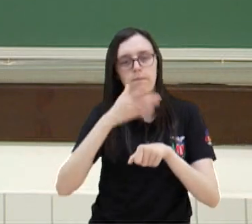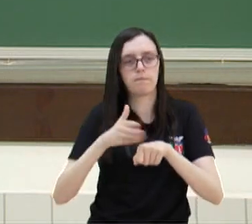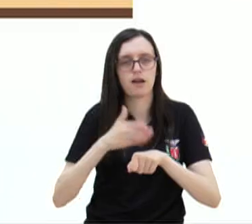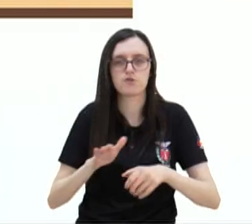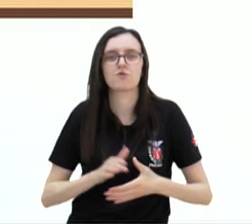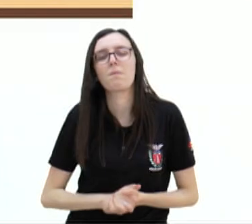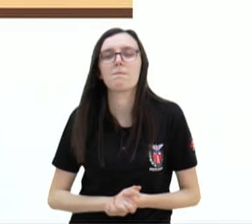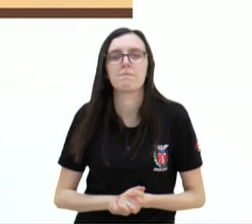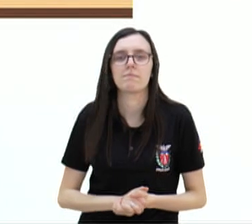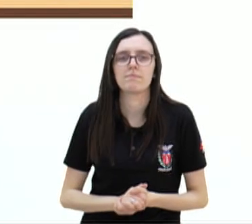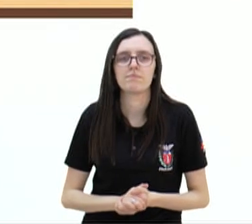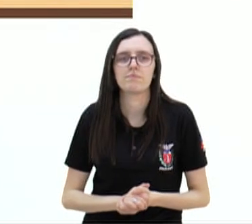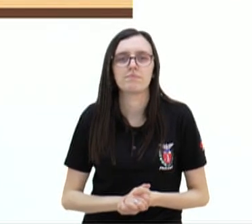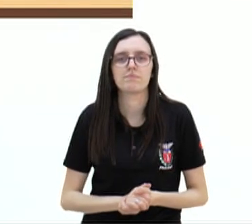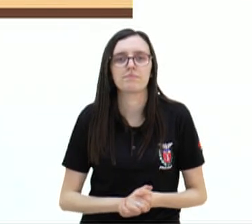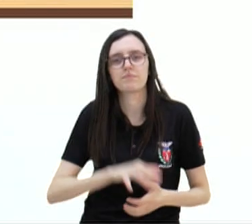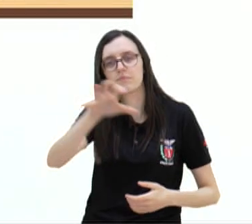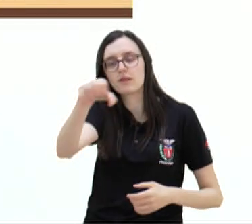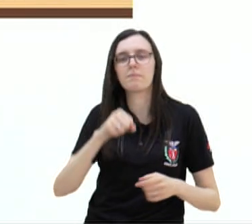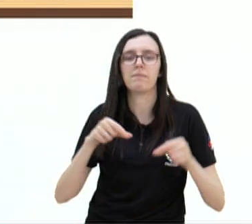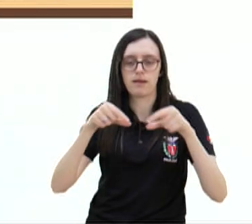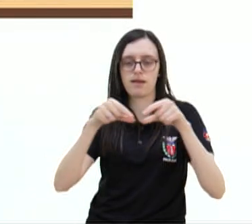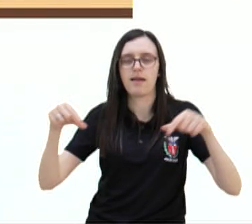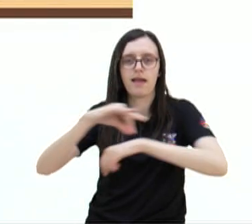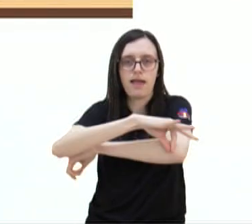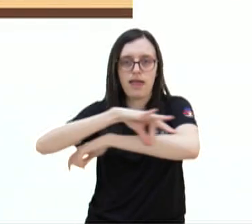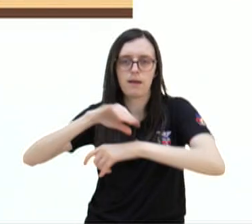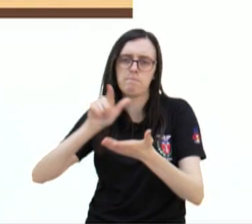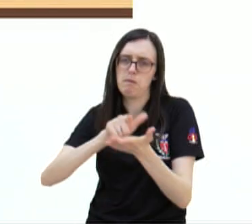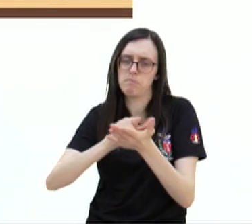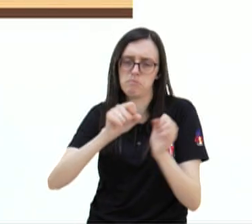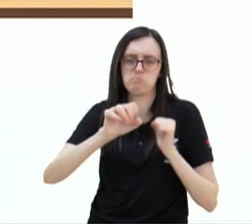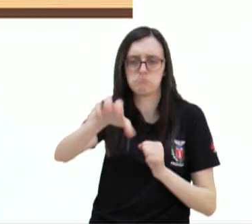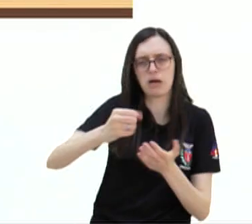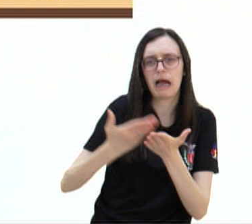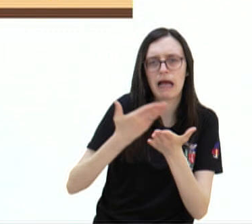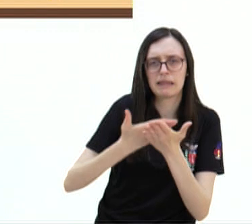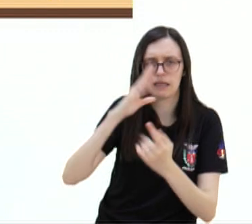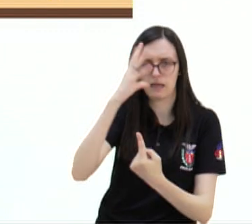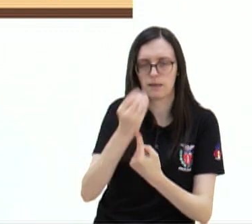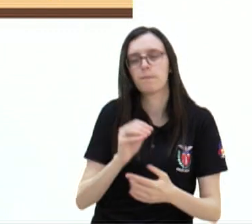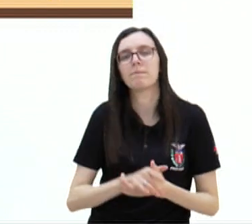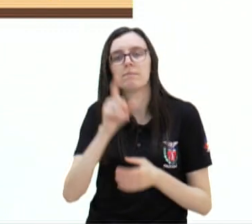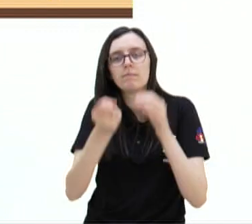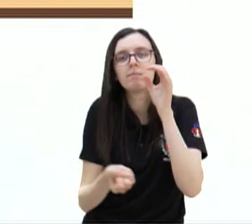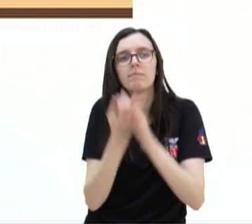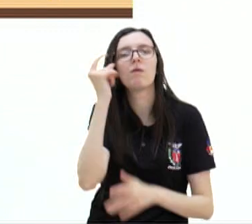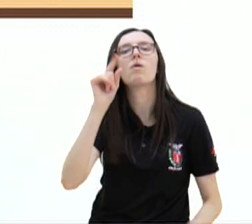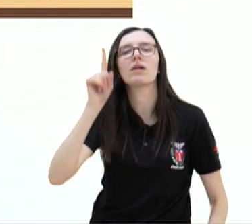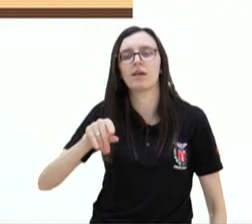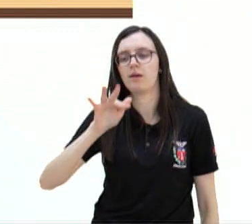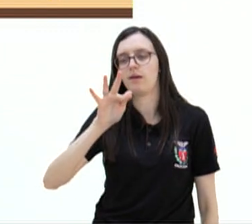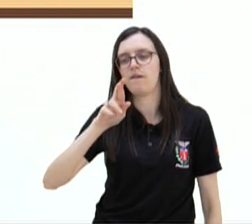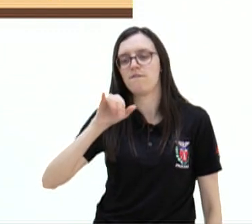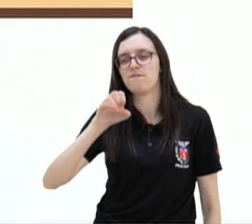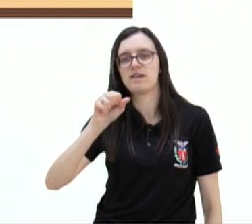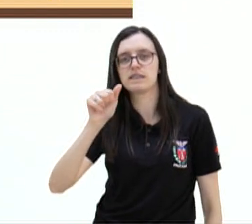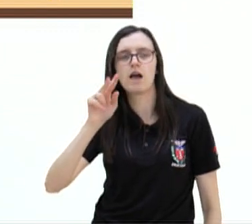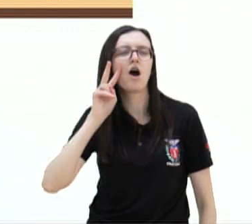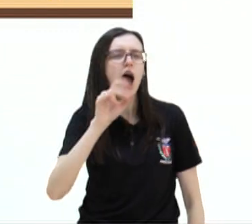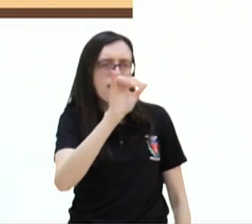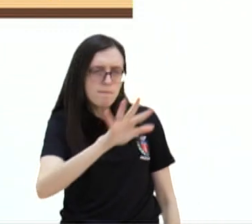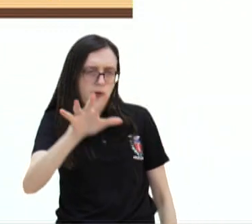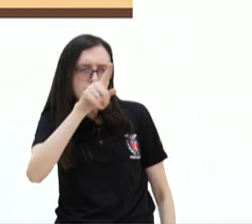tá? Com uma régua e uma folha de papel, pode ser no seu caderno de arte, crie uma frisa grega, inspirada na